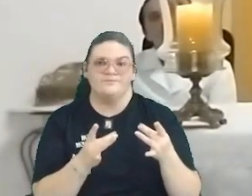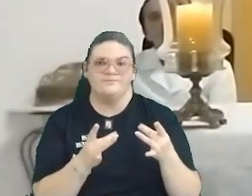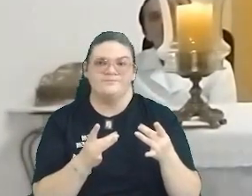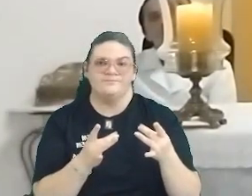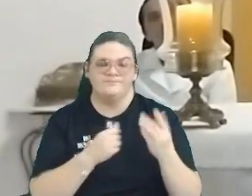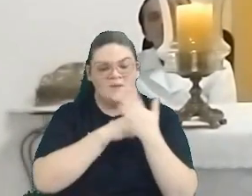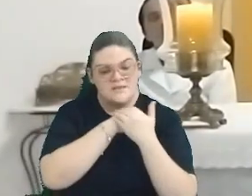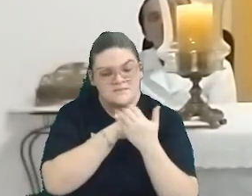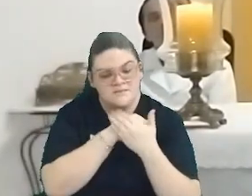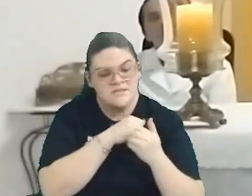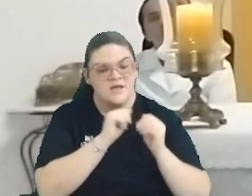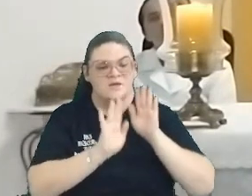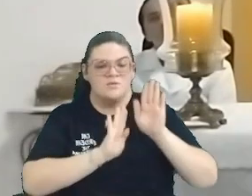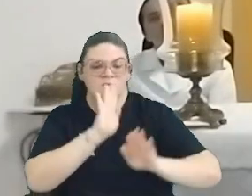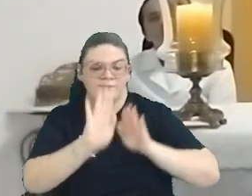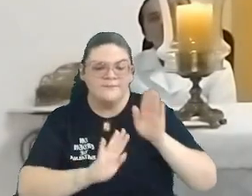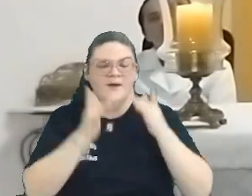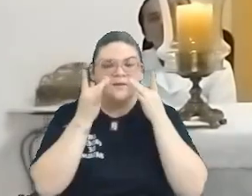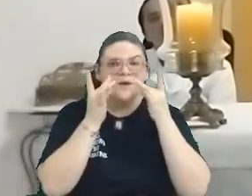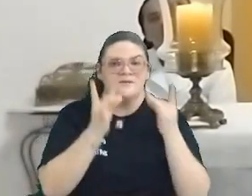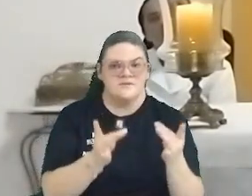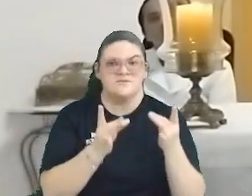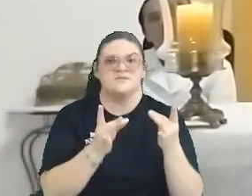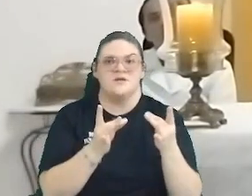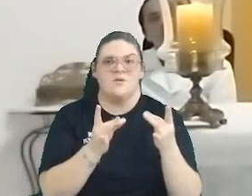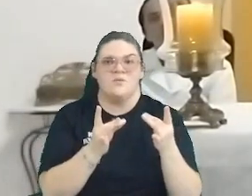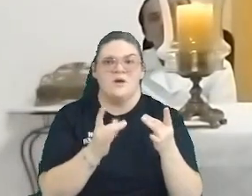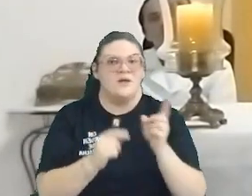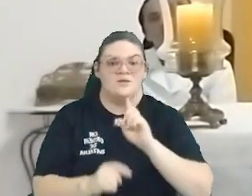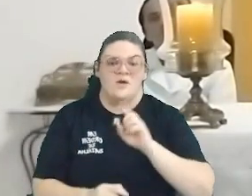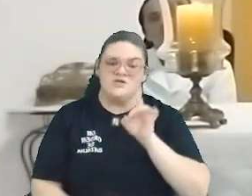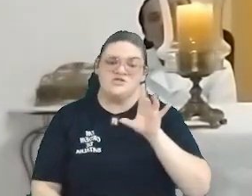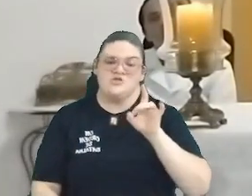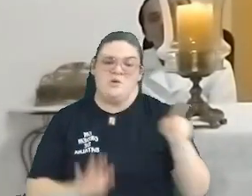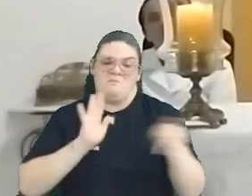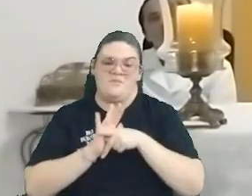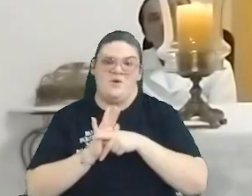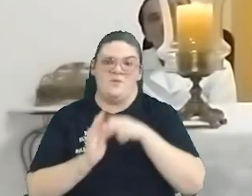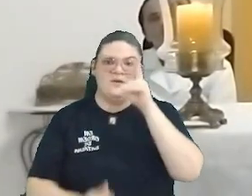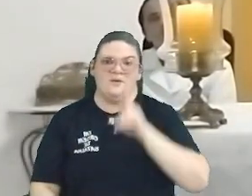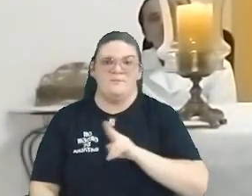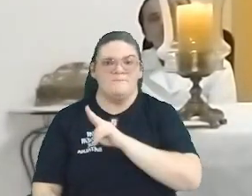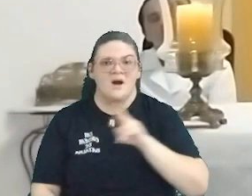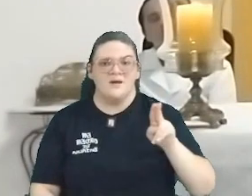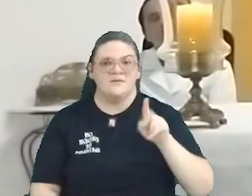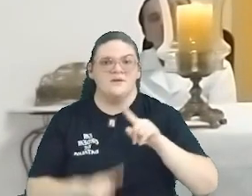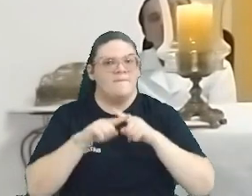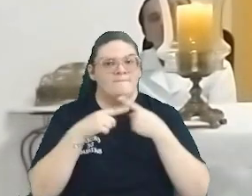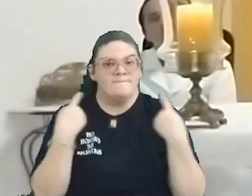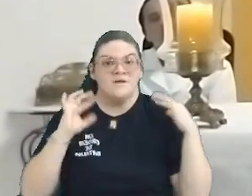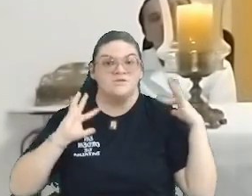cuidado e atenção que não devem ser apenas do padre, que deve ser de toda a